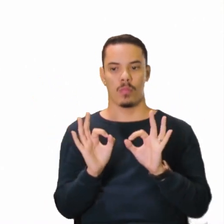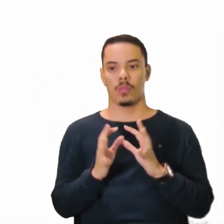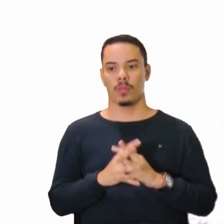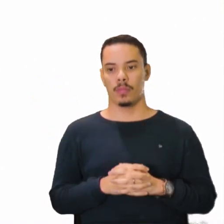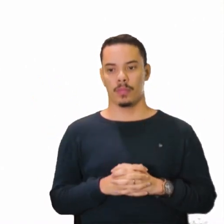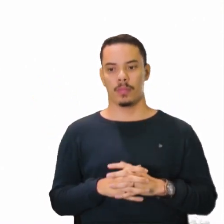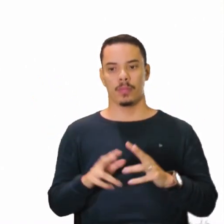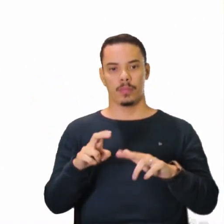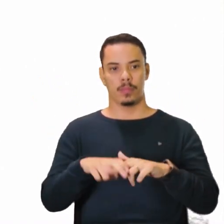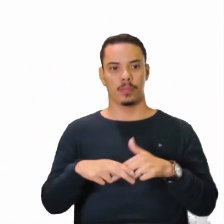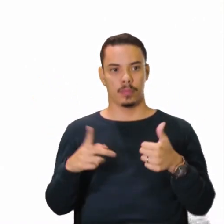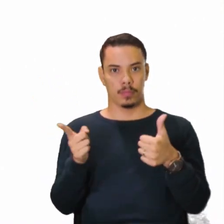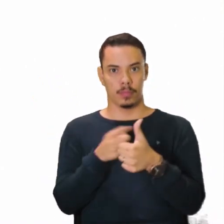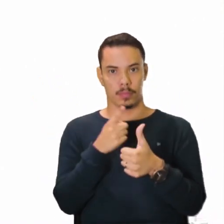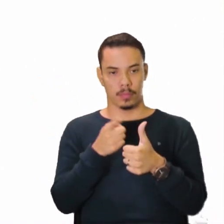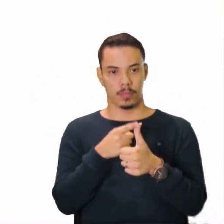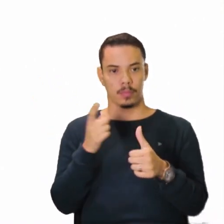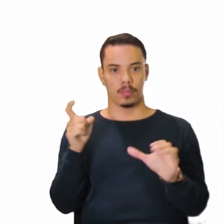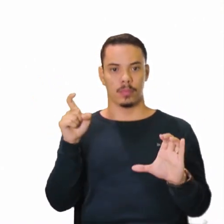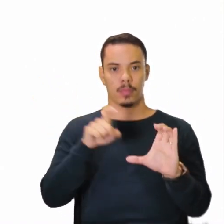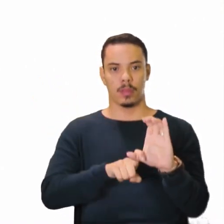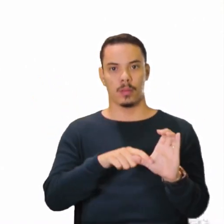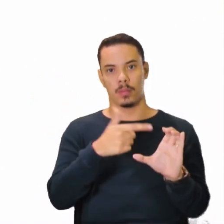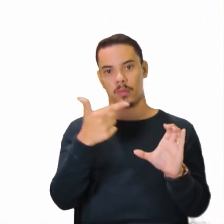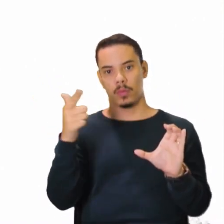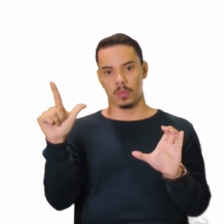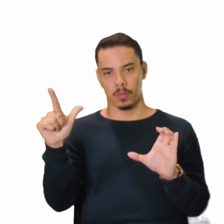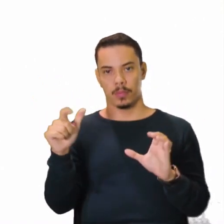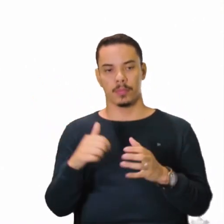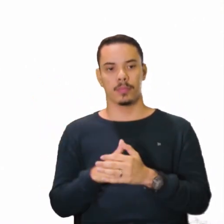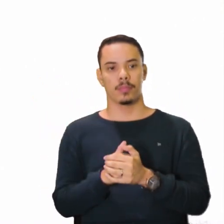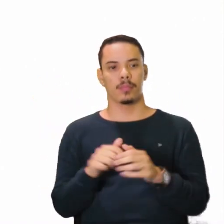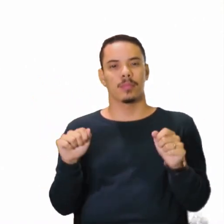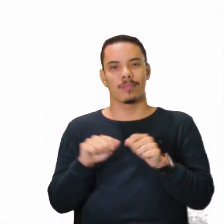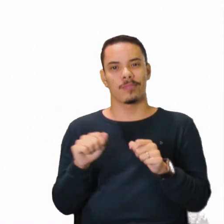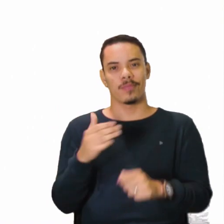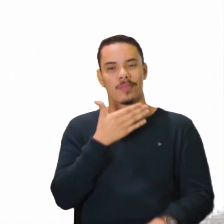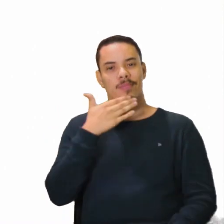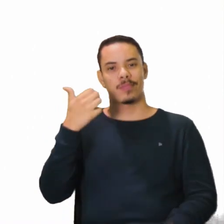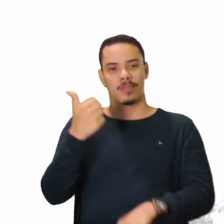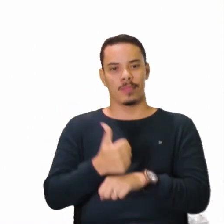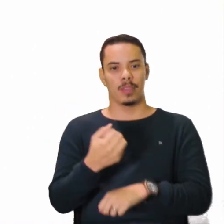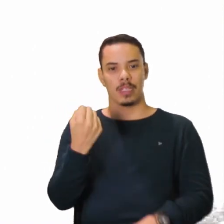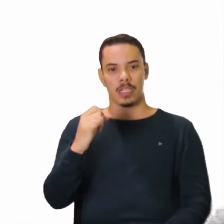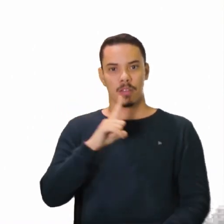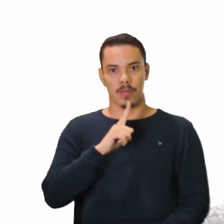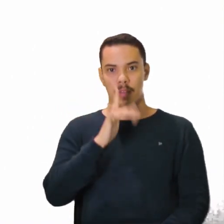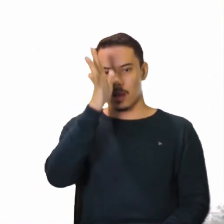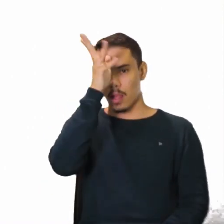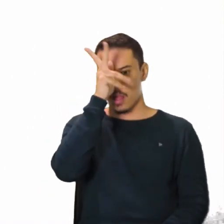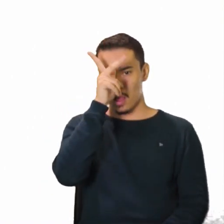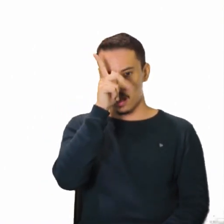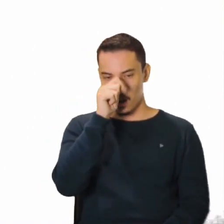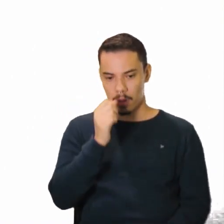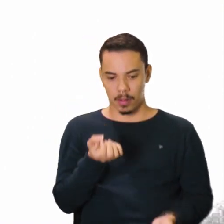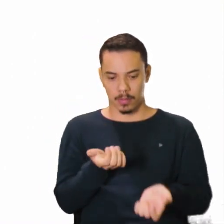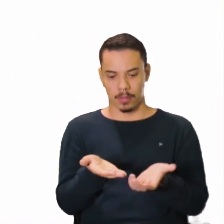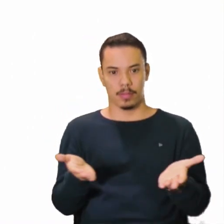então o primeiro dependendo de um outro. Faria melhor negócio criando